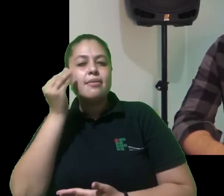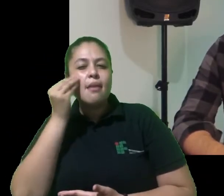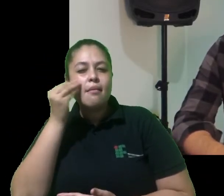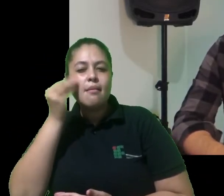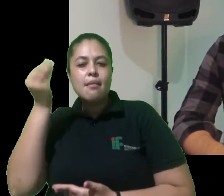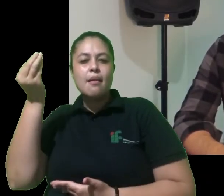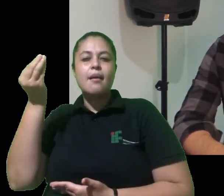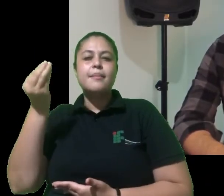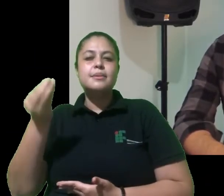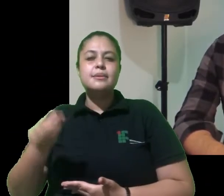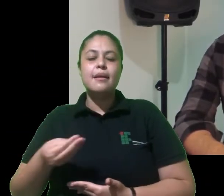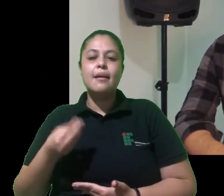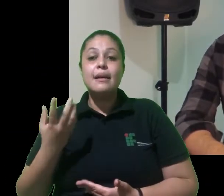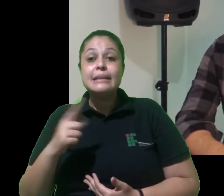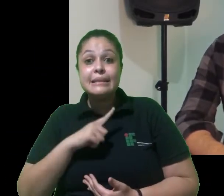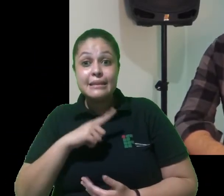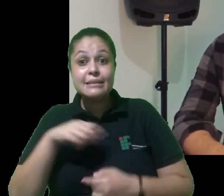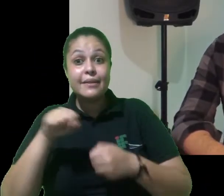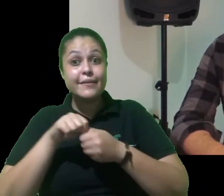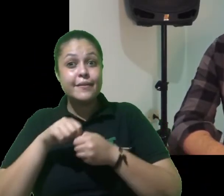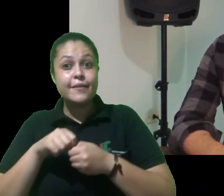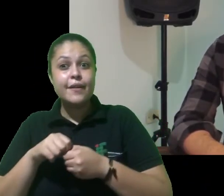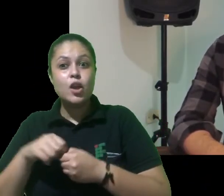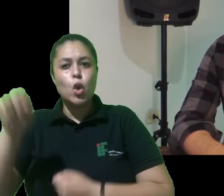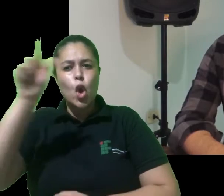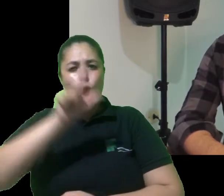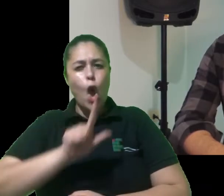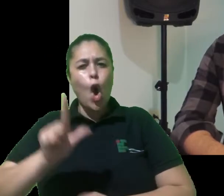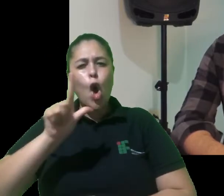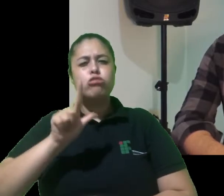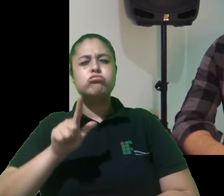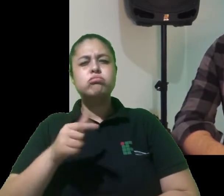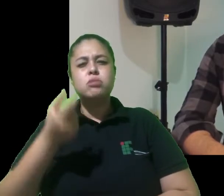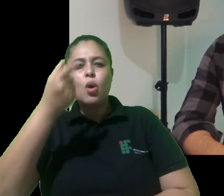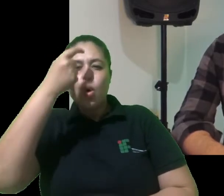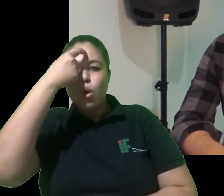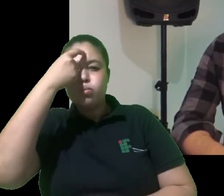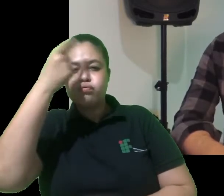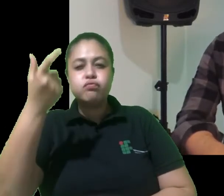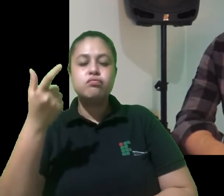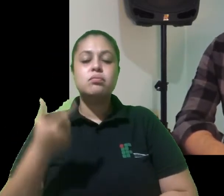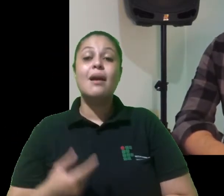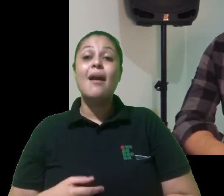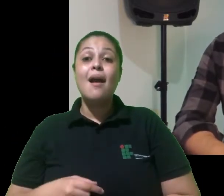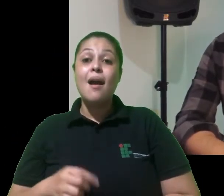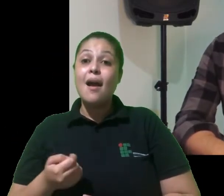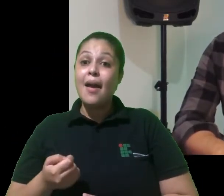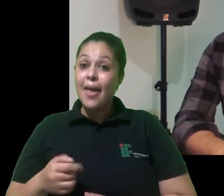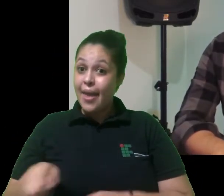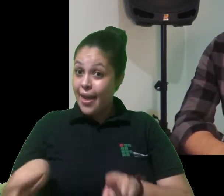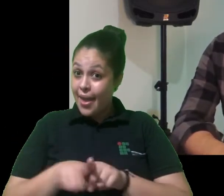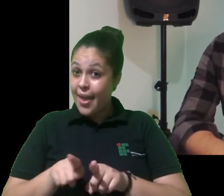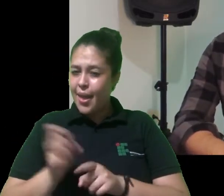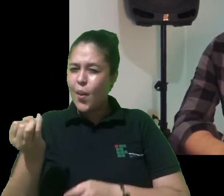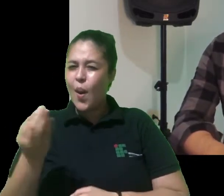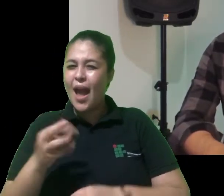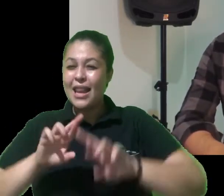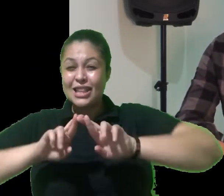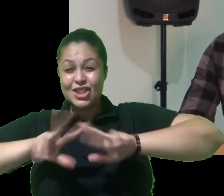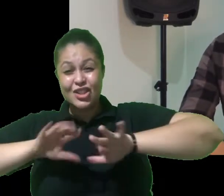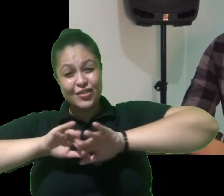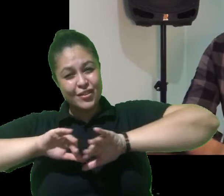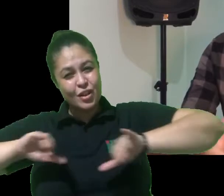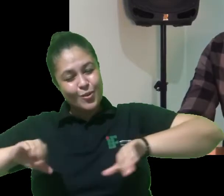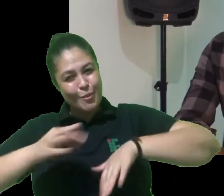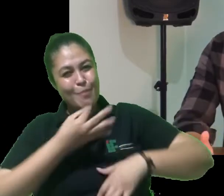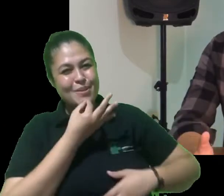ser testado, ele deve se apresentar de forma coerente, lógica. Portanto, ele